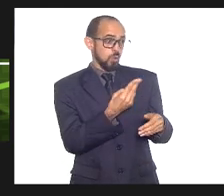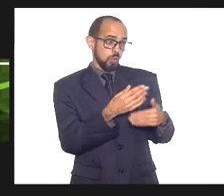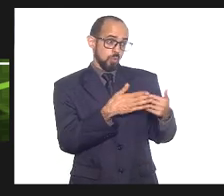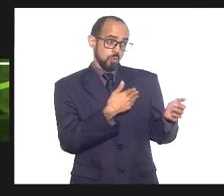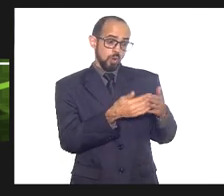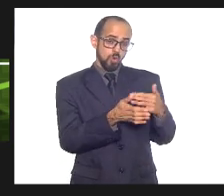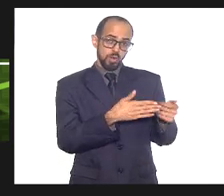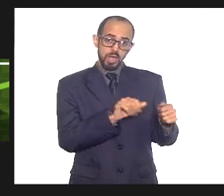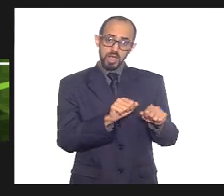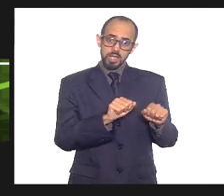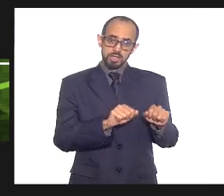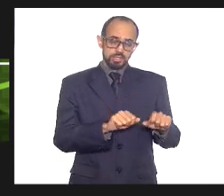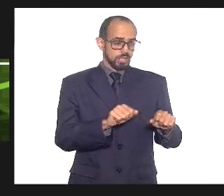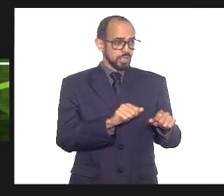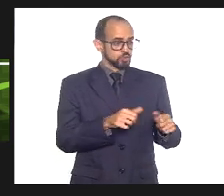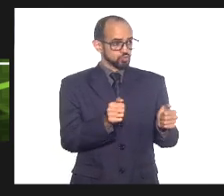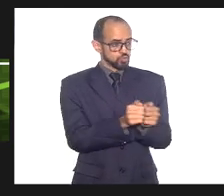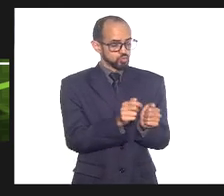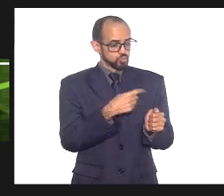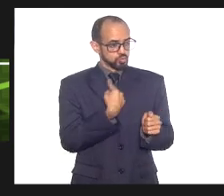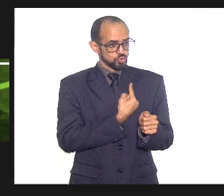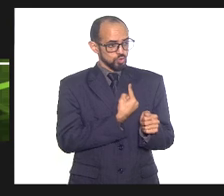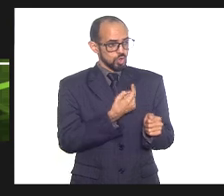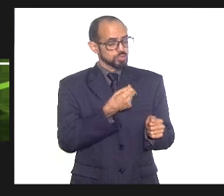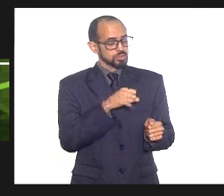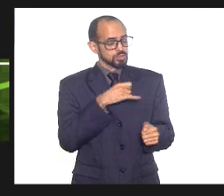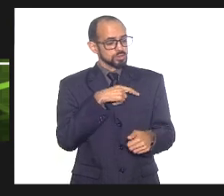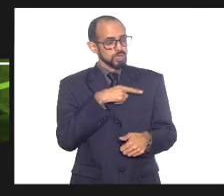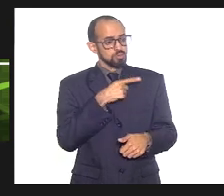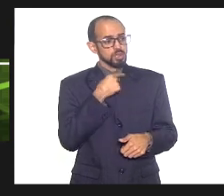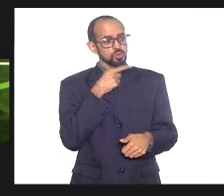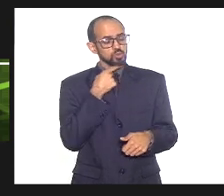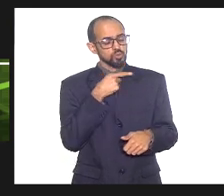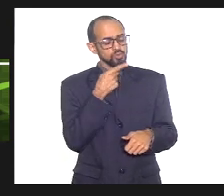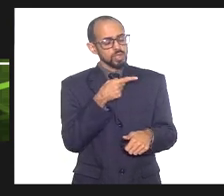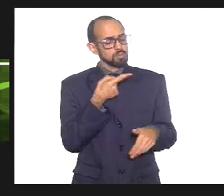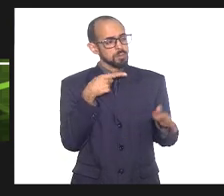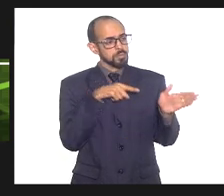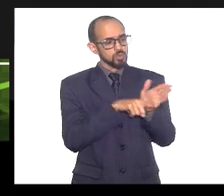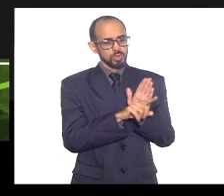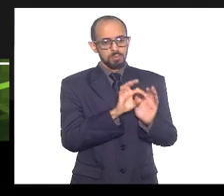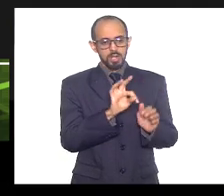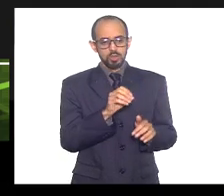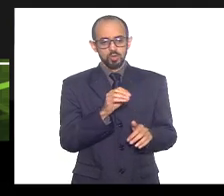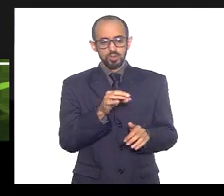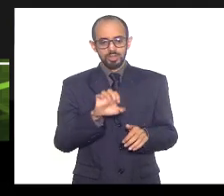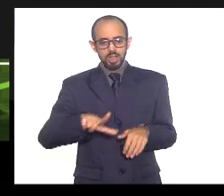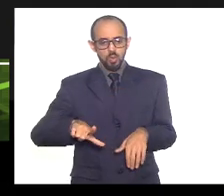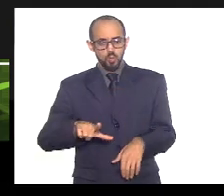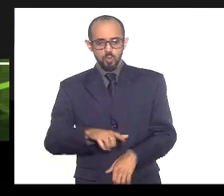assistindo e convidados se tem alguma questão a levantar a Total.